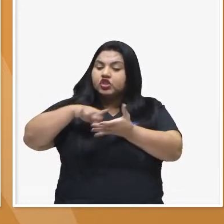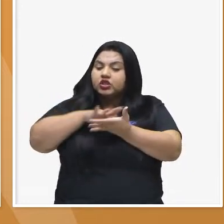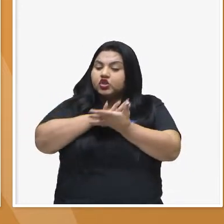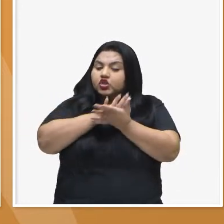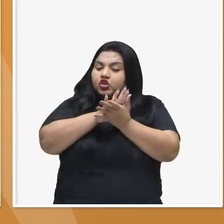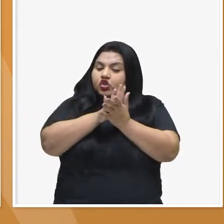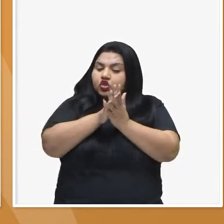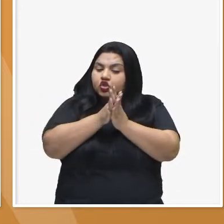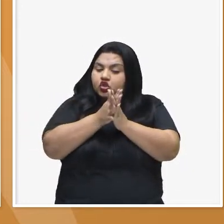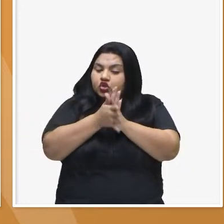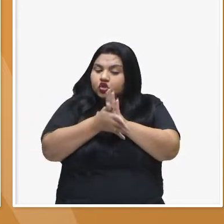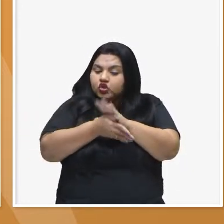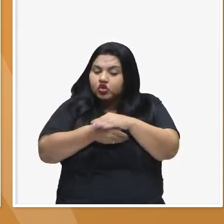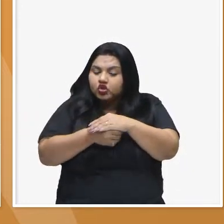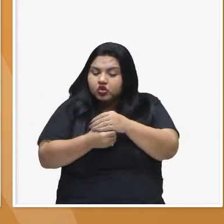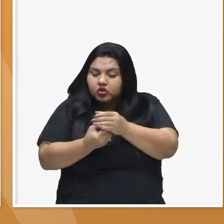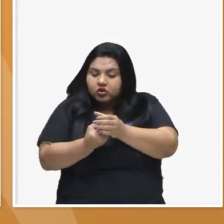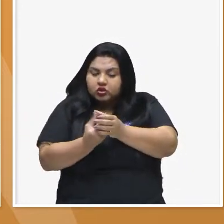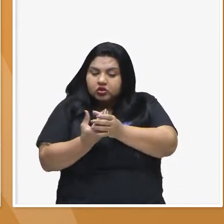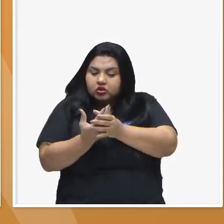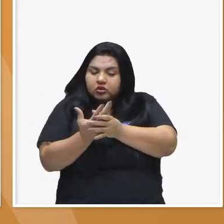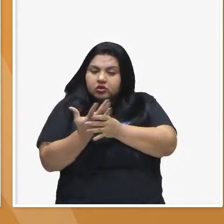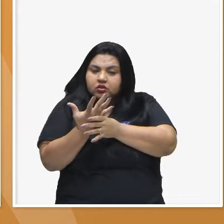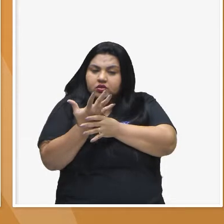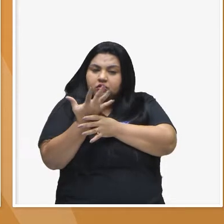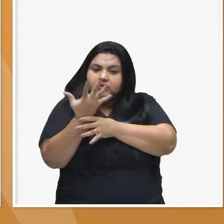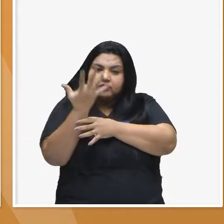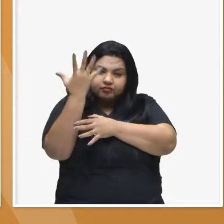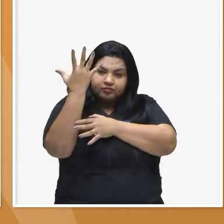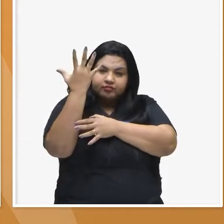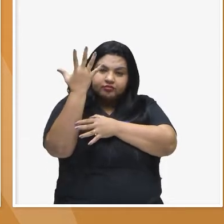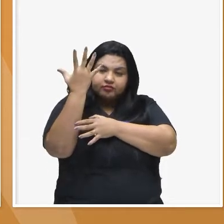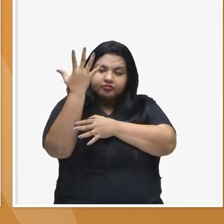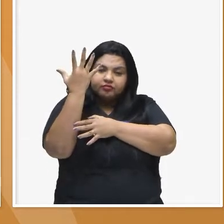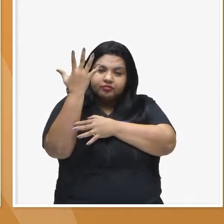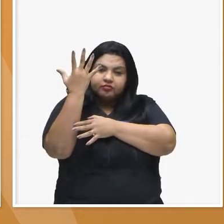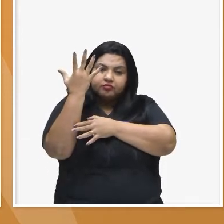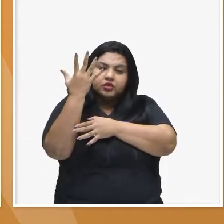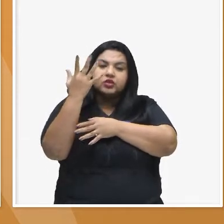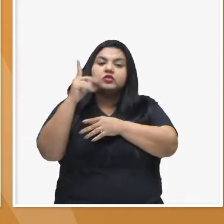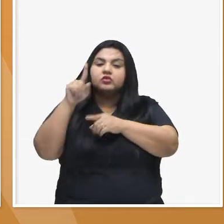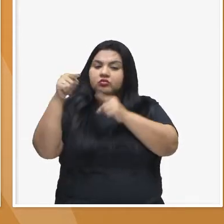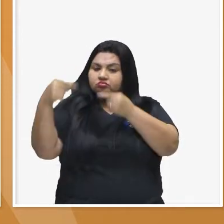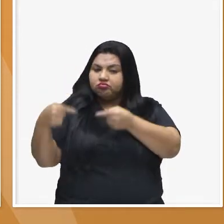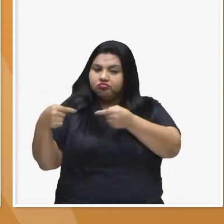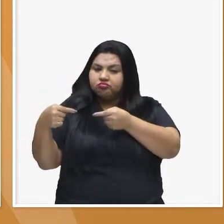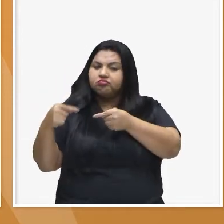para brotar, né, o seu ramo. Isso é uma contradição.